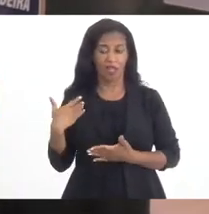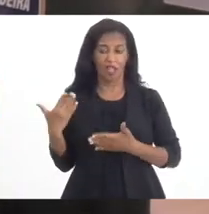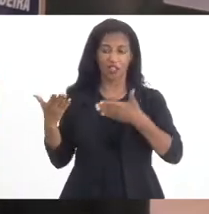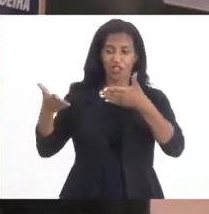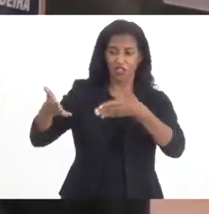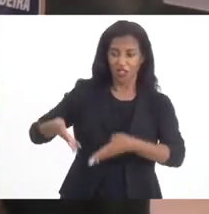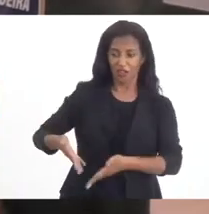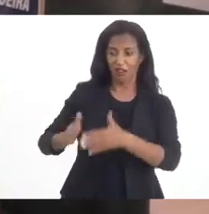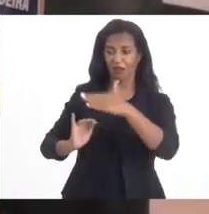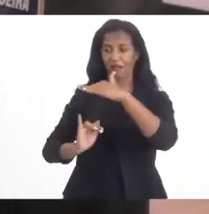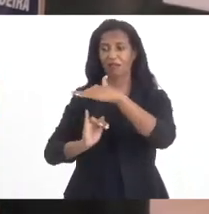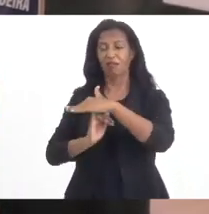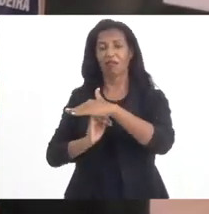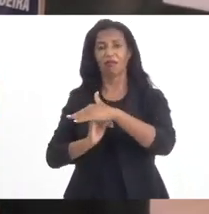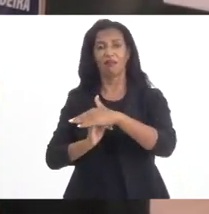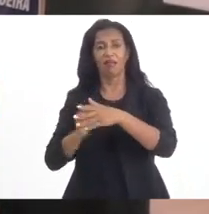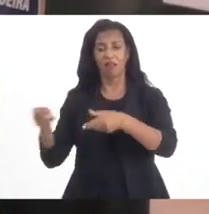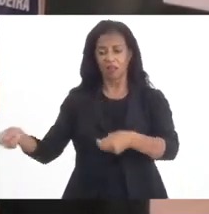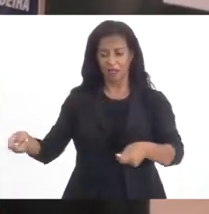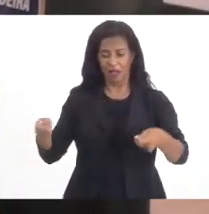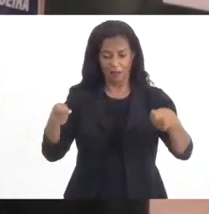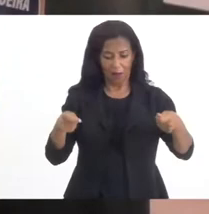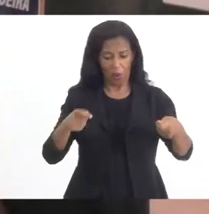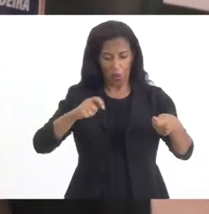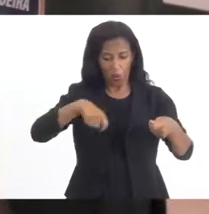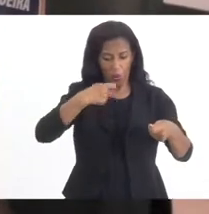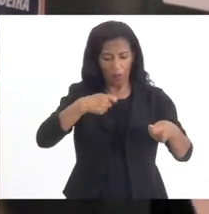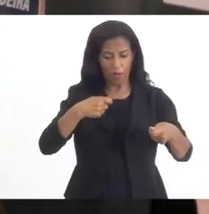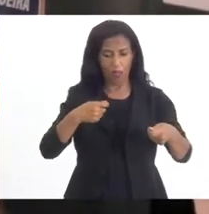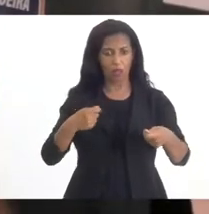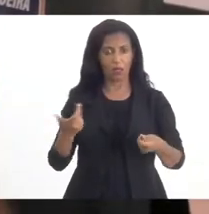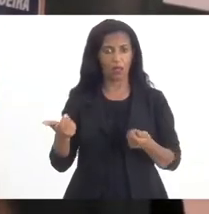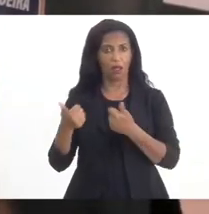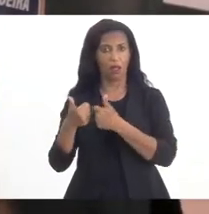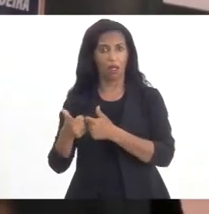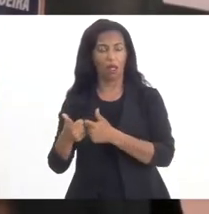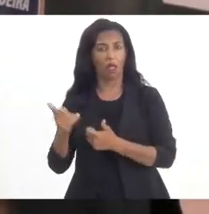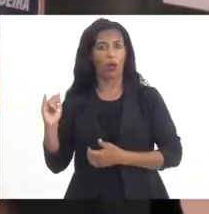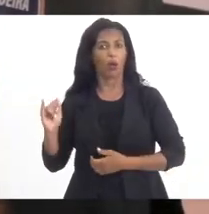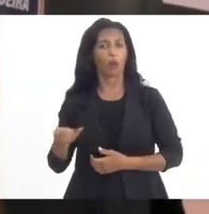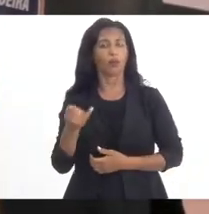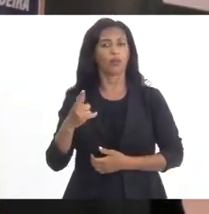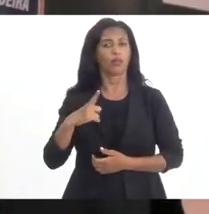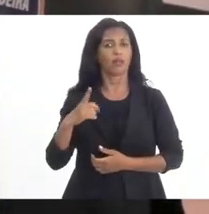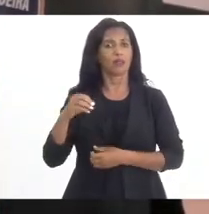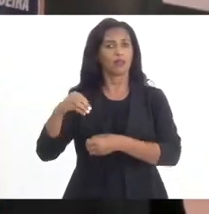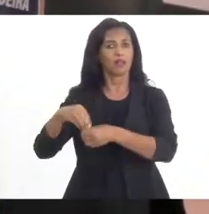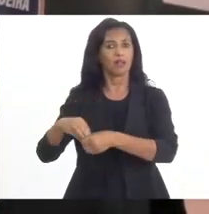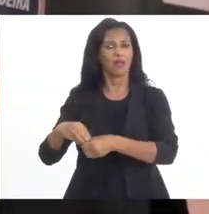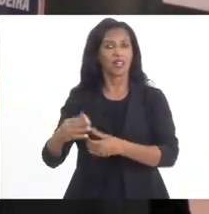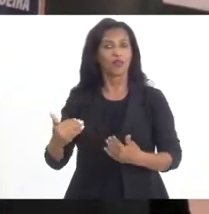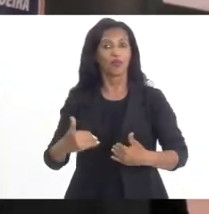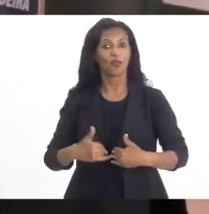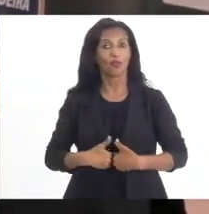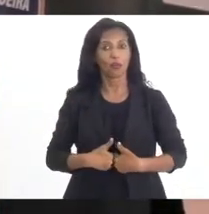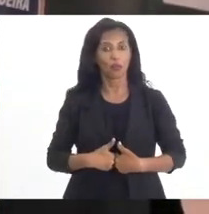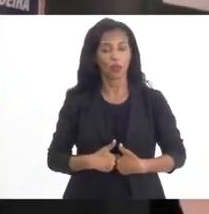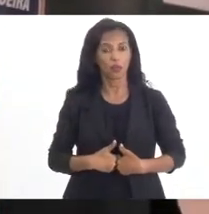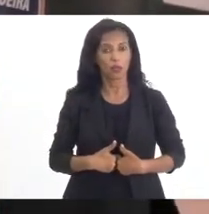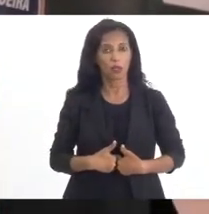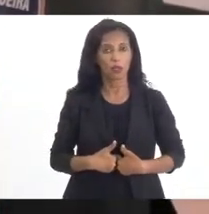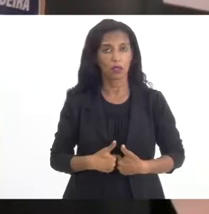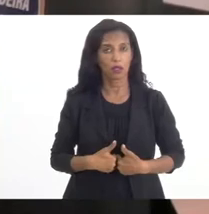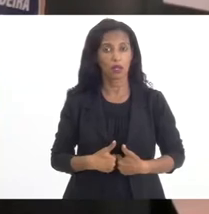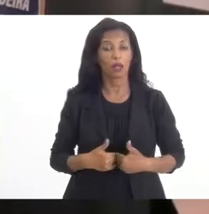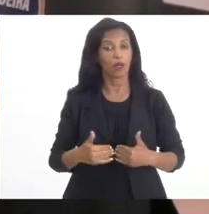UESO sem bandejão, sem dinheiro para comida. Ou seja, a oportunidade que a gente está tendo dentro da UESO é fome. É a